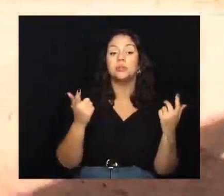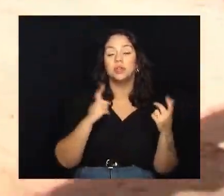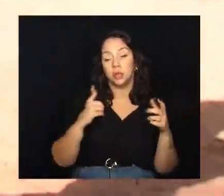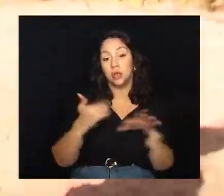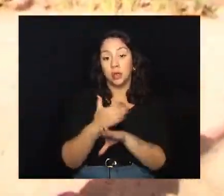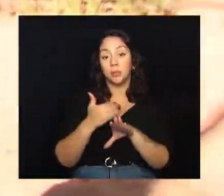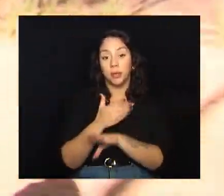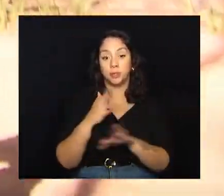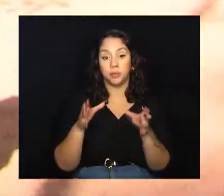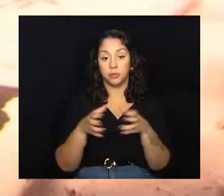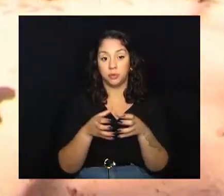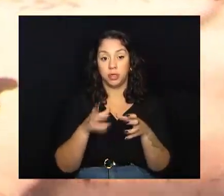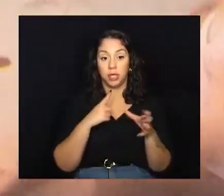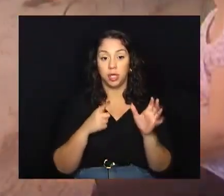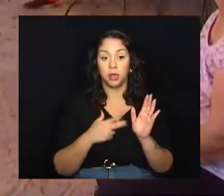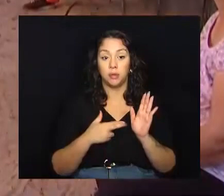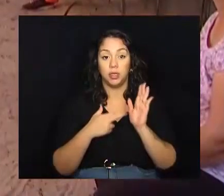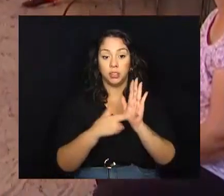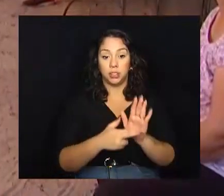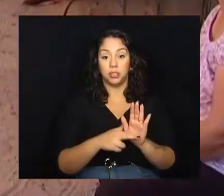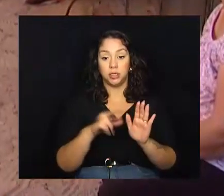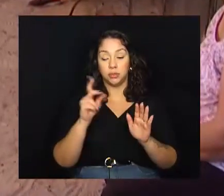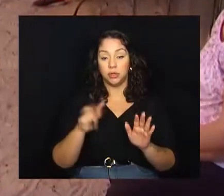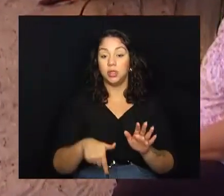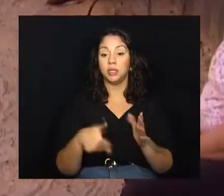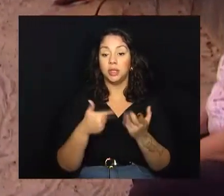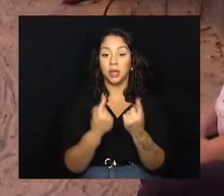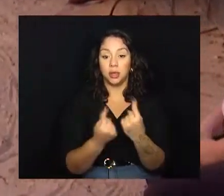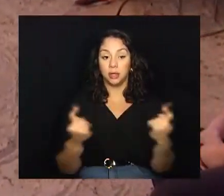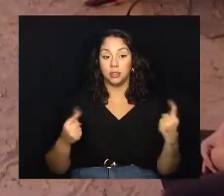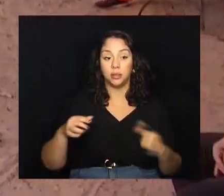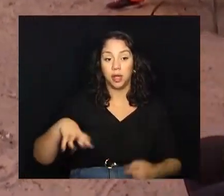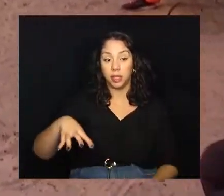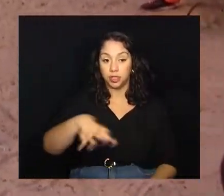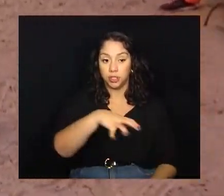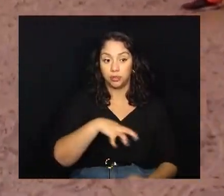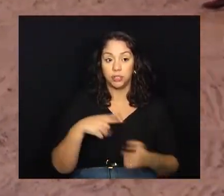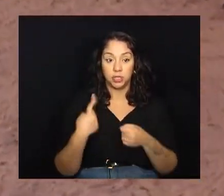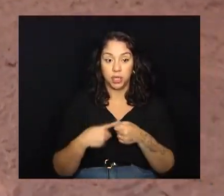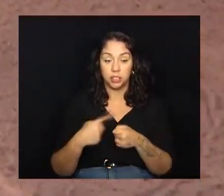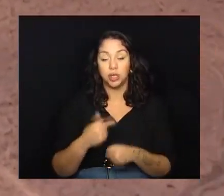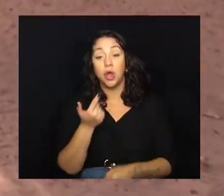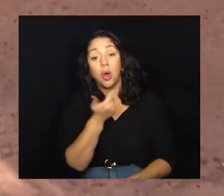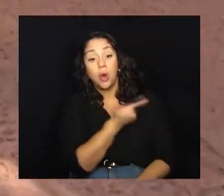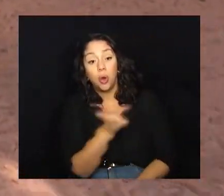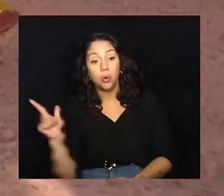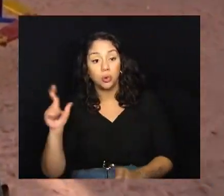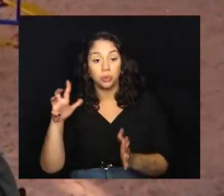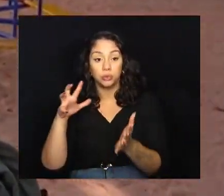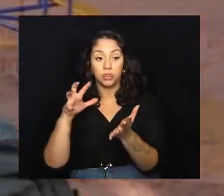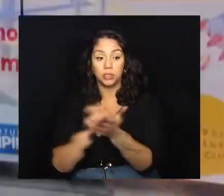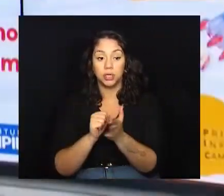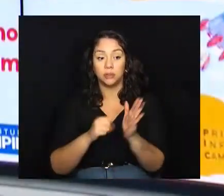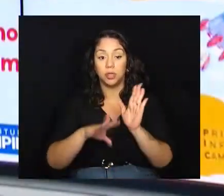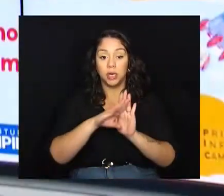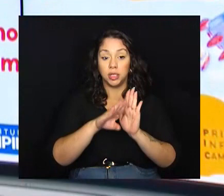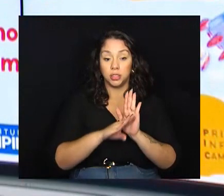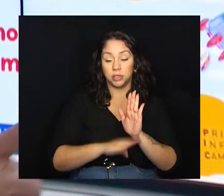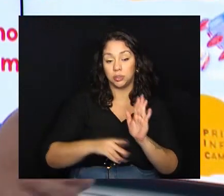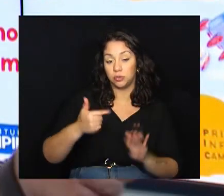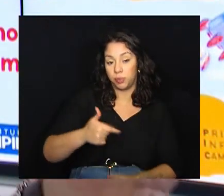eles vão representar cada uma das regiões da cidade os outros inscritos da lista serão o suplentes